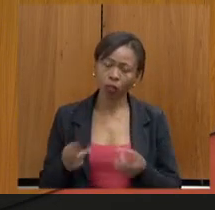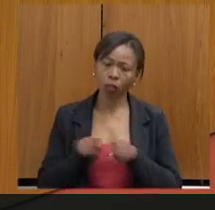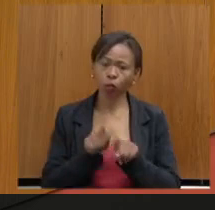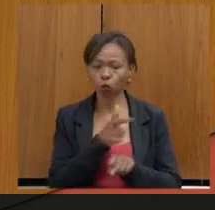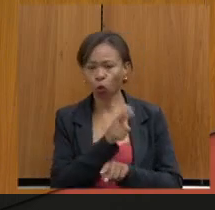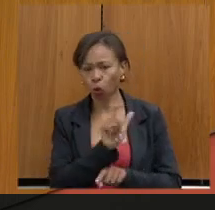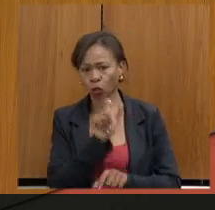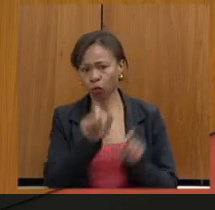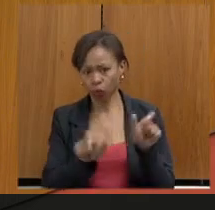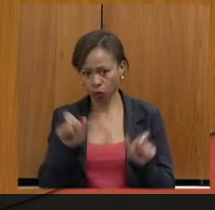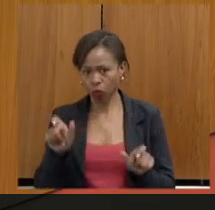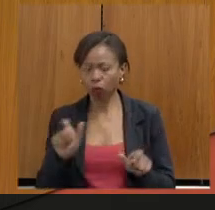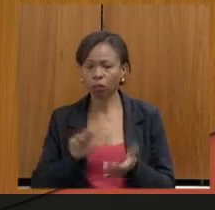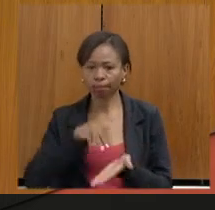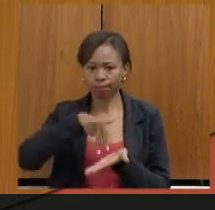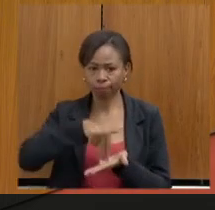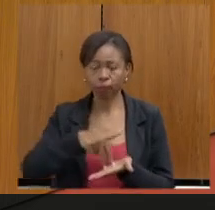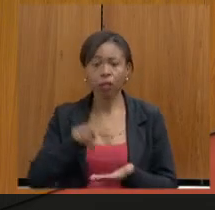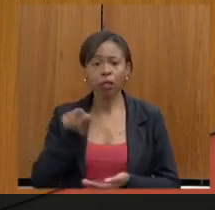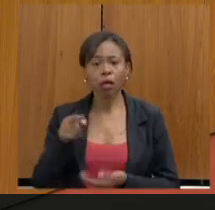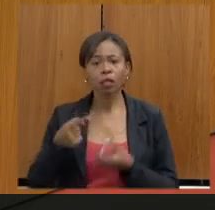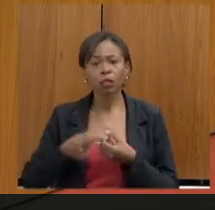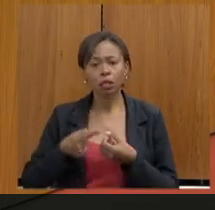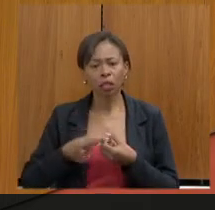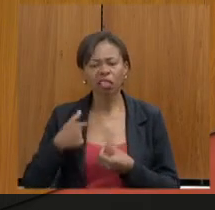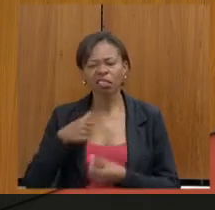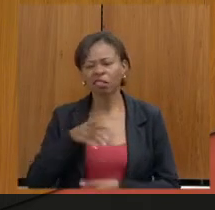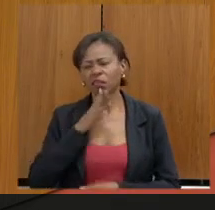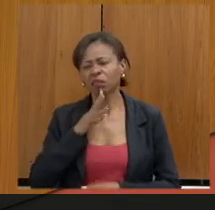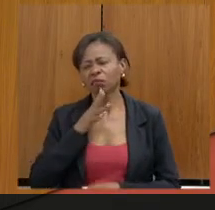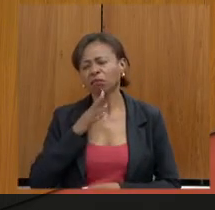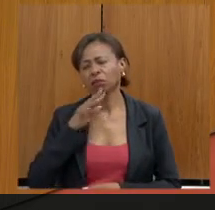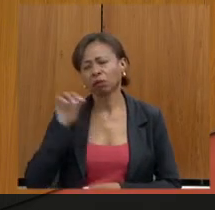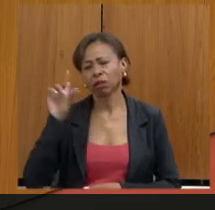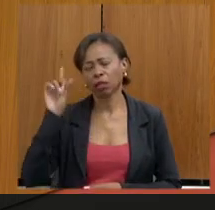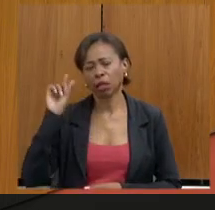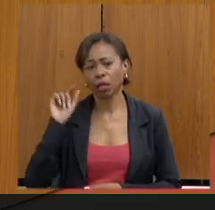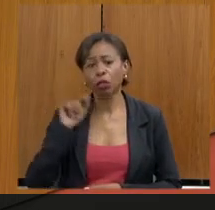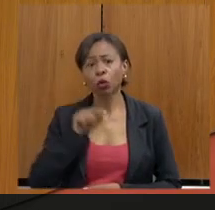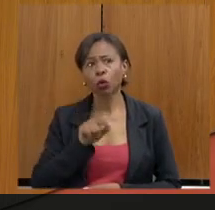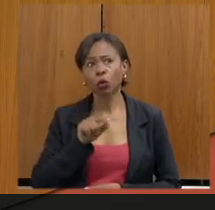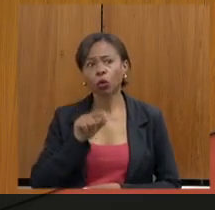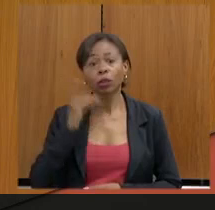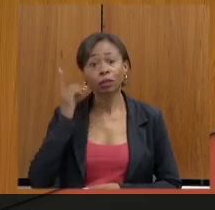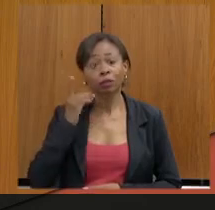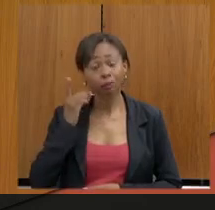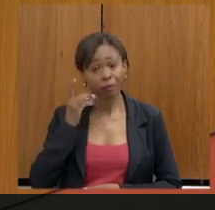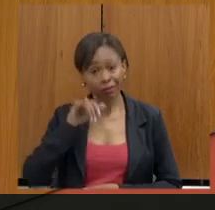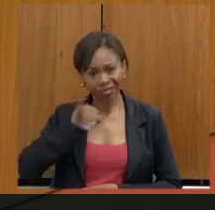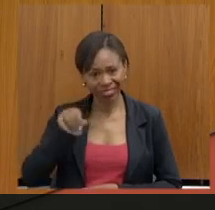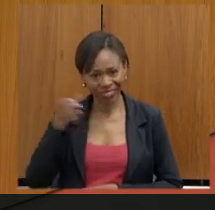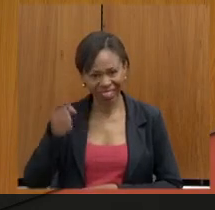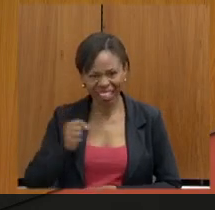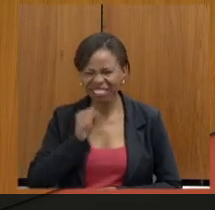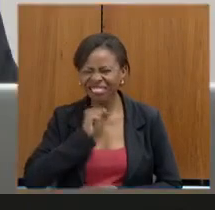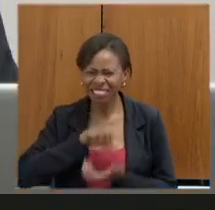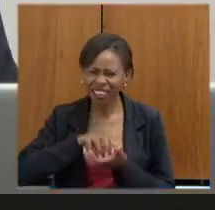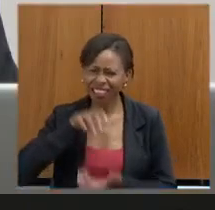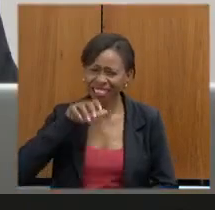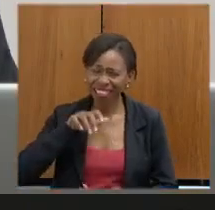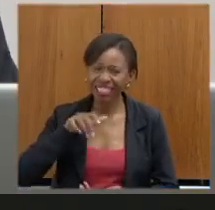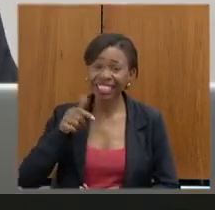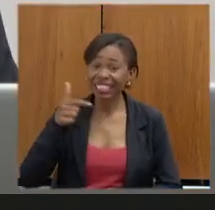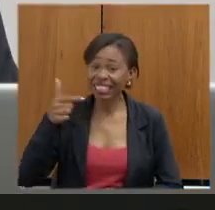que o município que eu também conheço de longas datas né Deputado João Leite é o nosso de cana aqui tá no sétimo